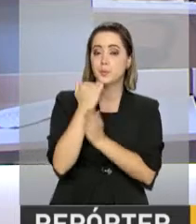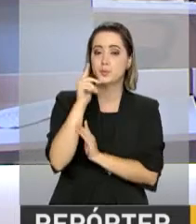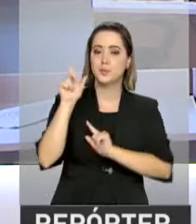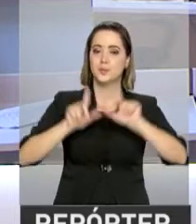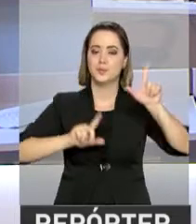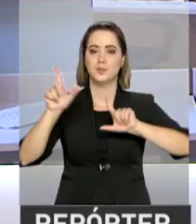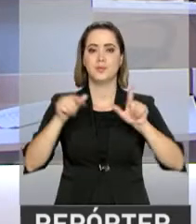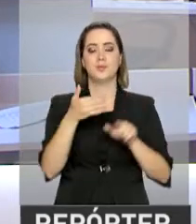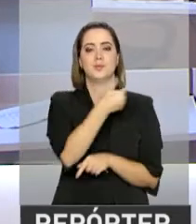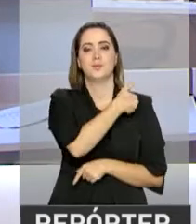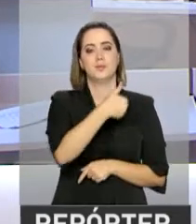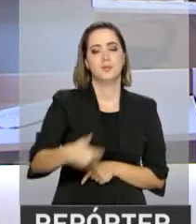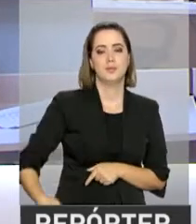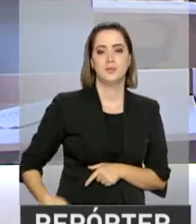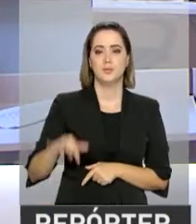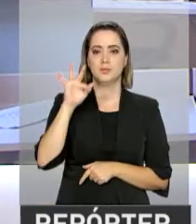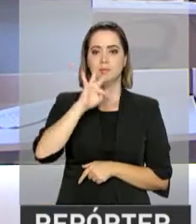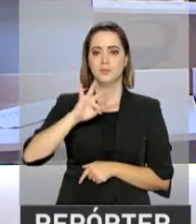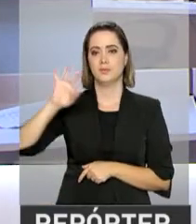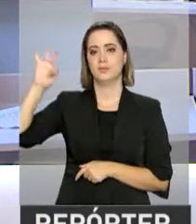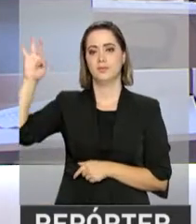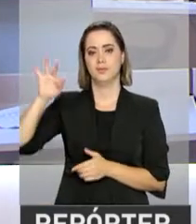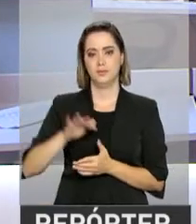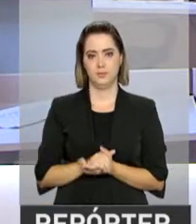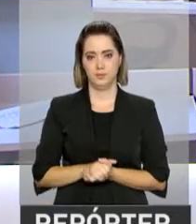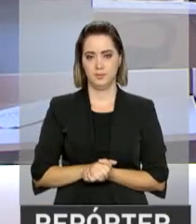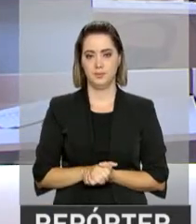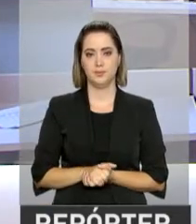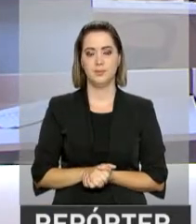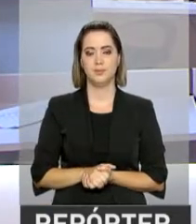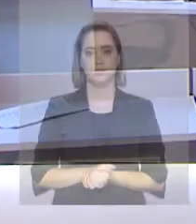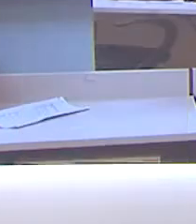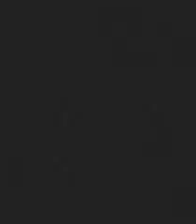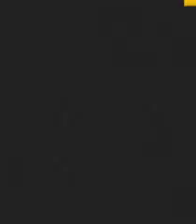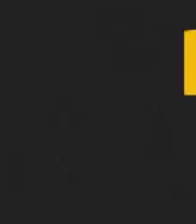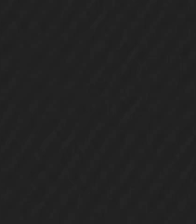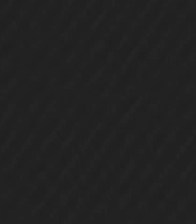continue com a gente aqui na nbr a tv do governo federal